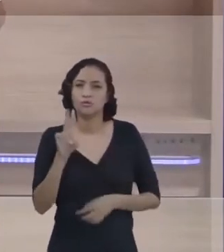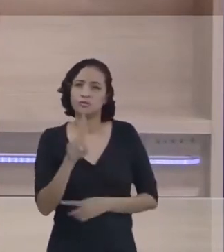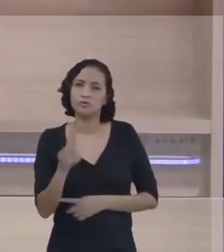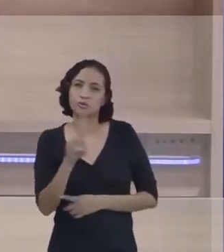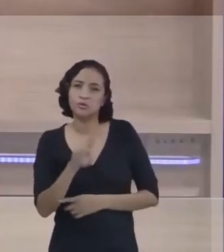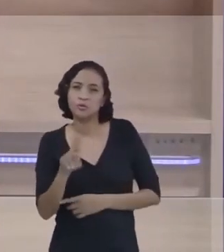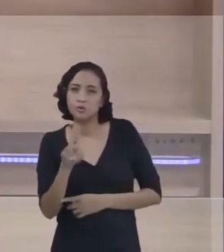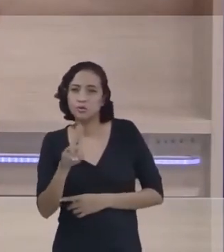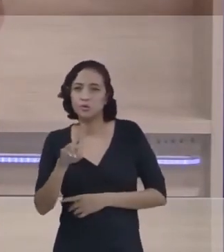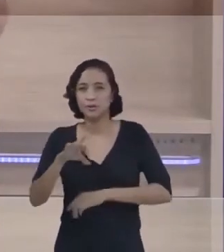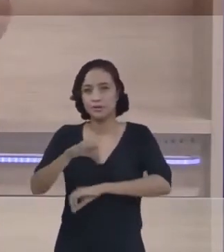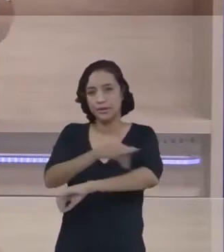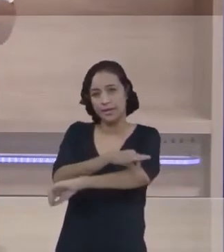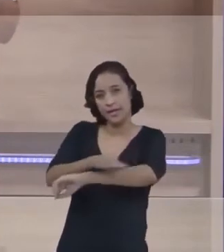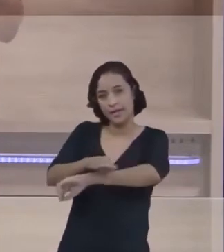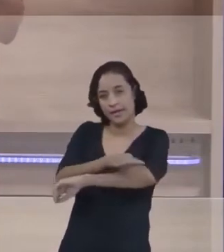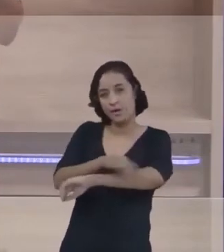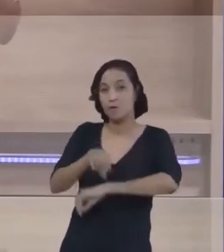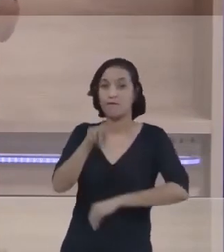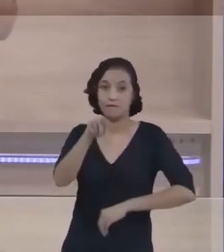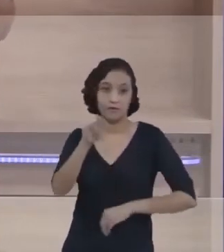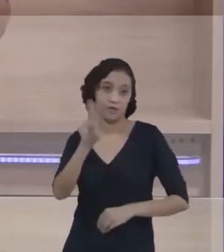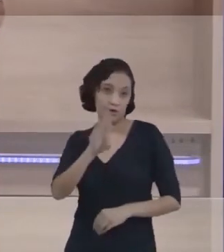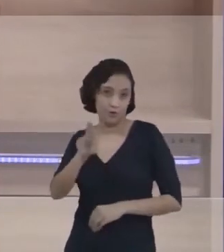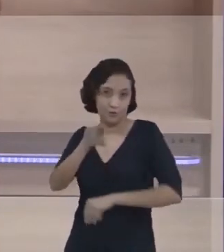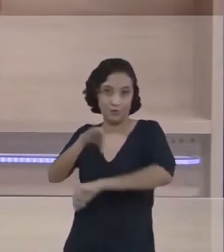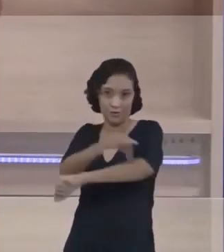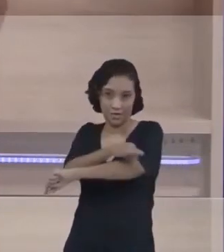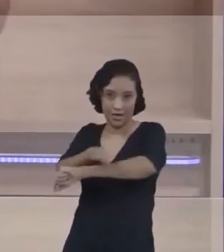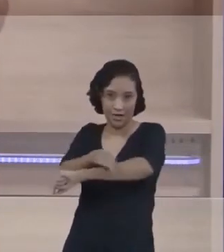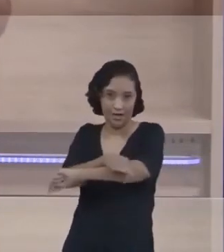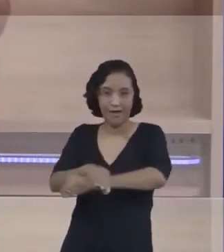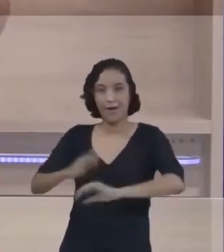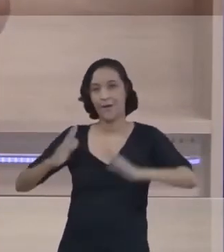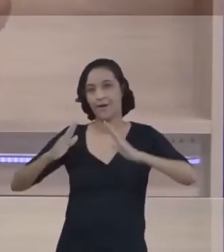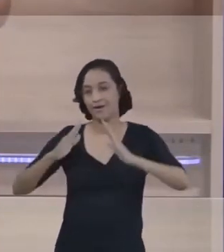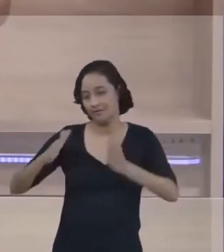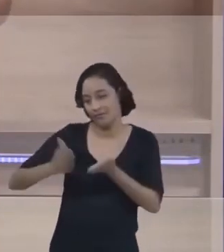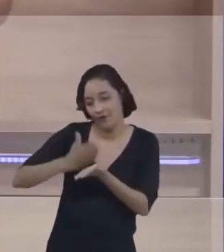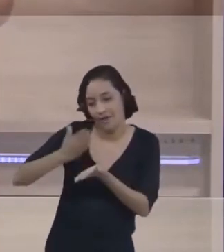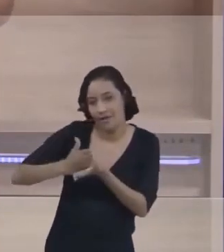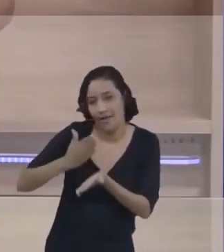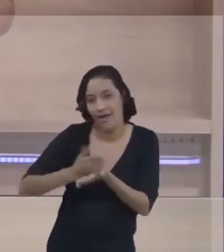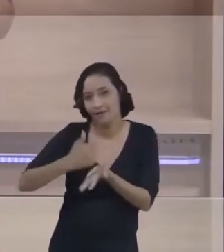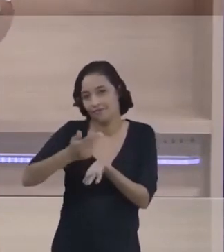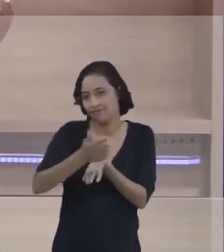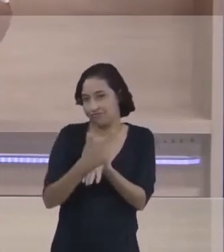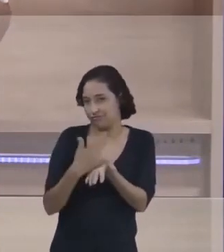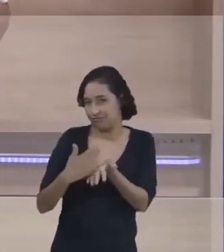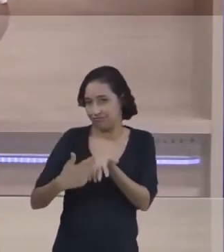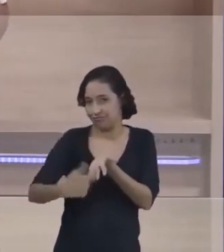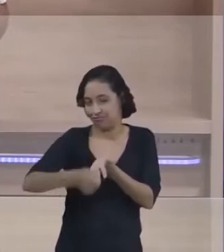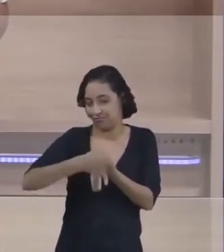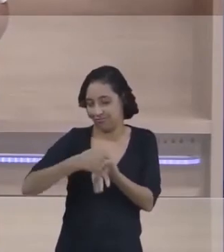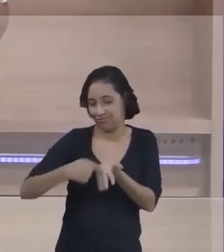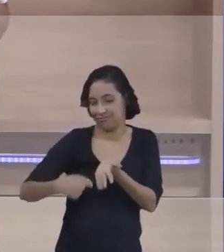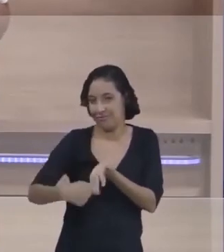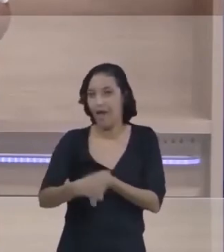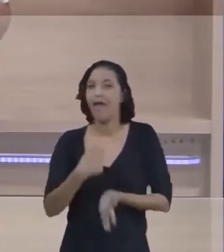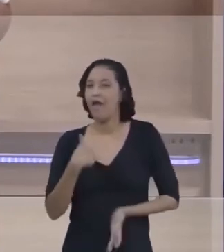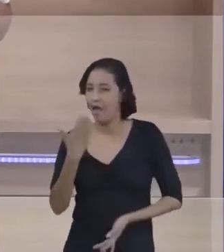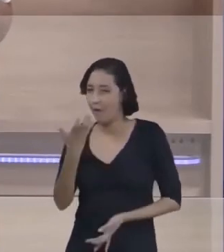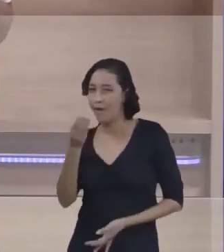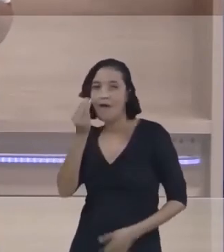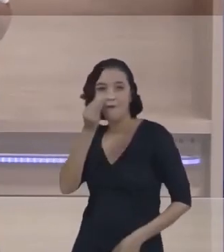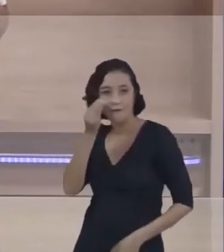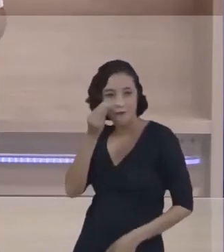Nossas tarefinhas, nas tarefinhas de vocês, no caderninho de vocês, fazendo aqueles desenhos lindos que vocês fazem. Olha, eu quero ver os desenhos de vocês qualquer